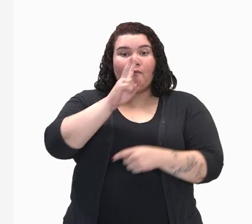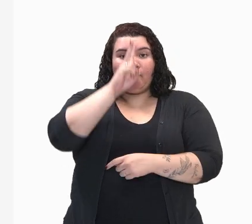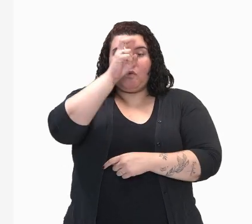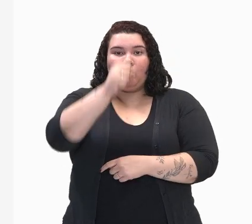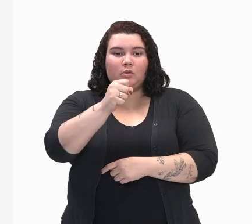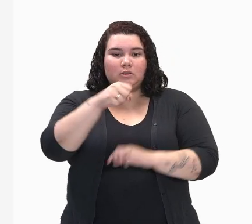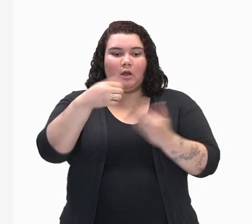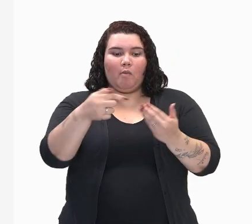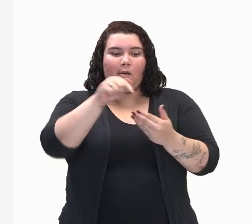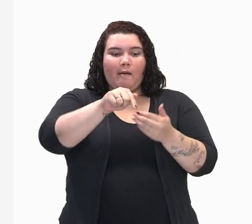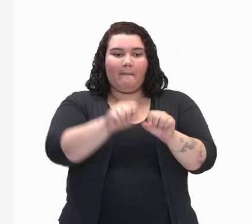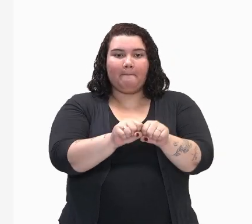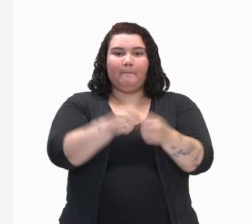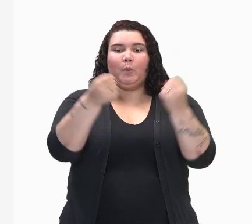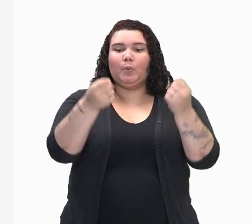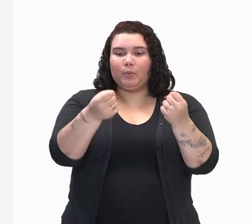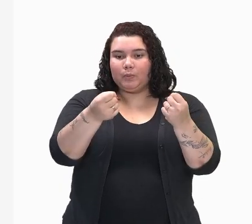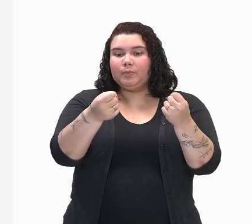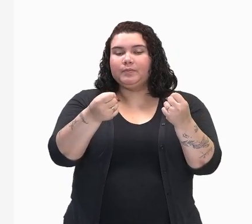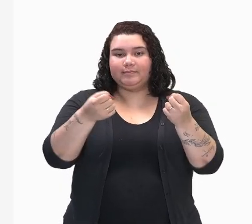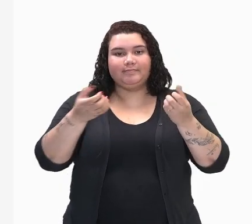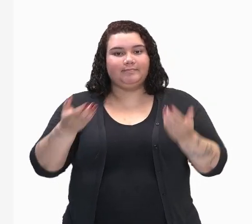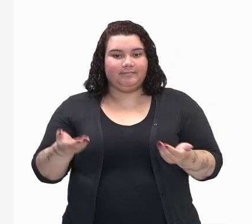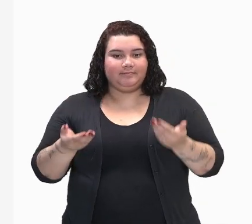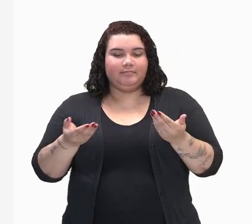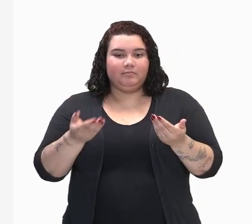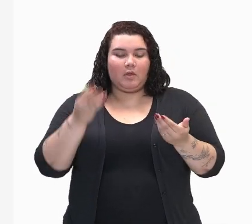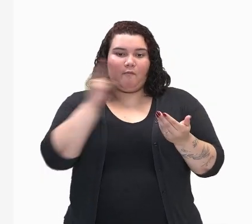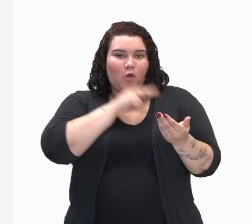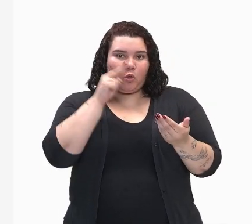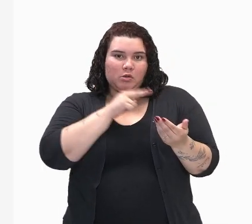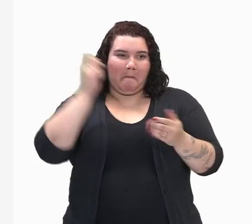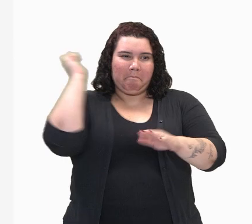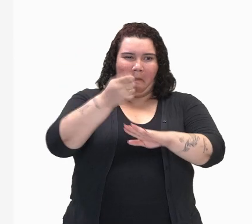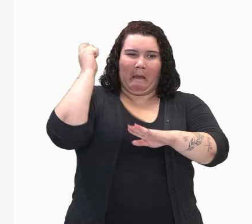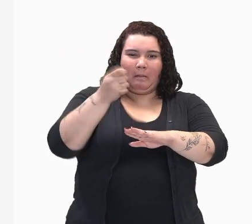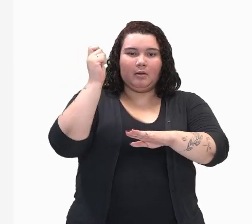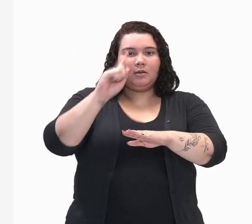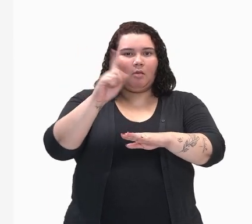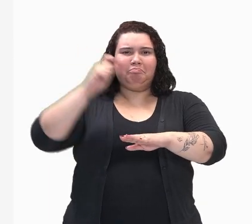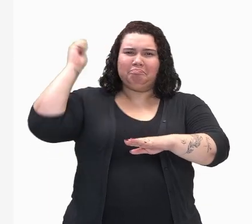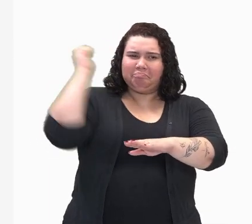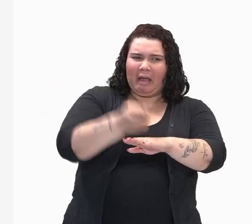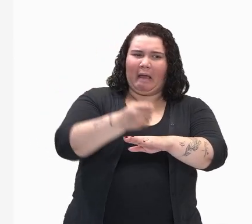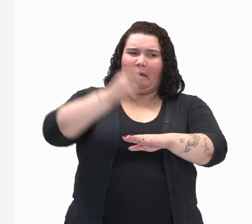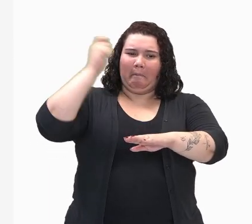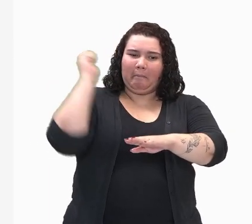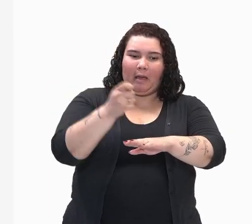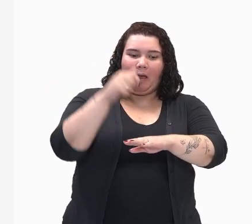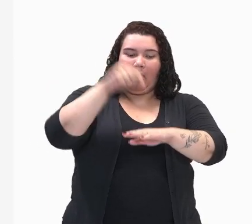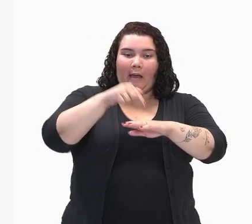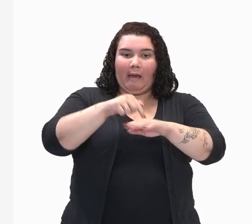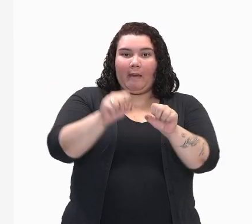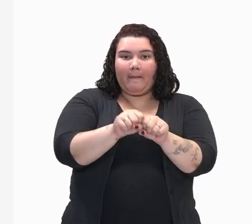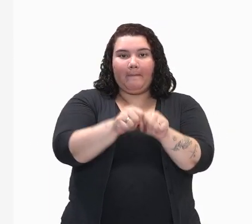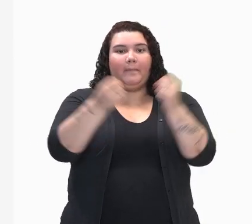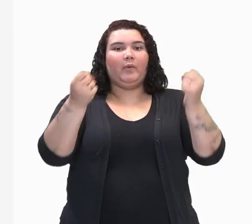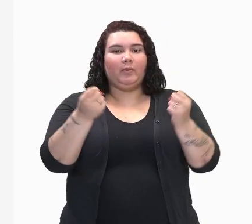deformou, né, o computador. Não imprimiu velocidade, mas ele foi deformado. Então a força também pode